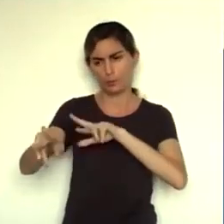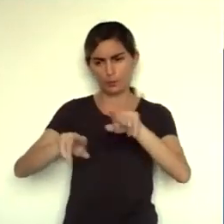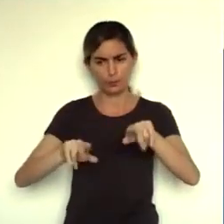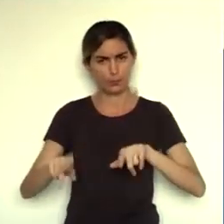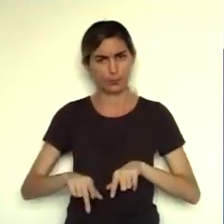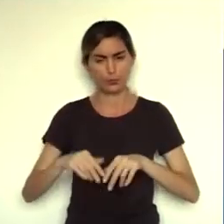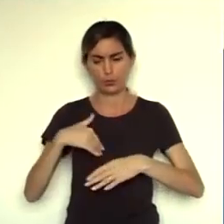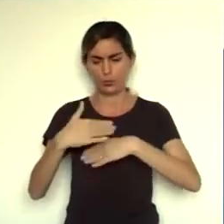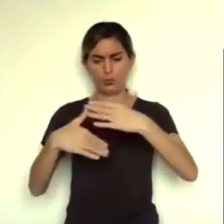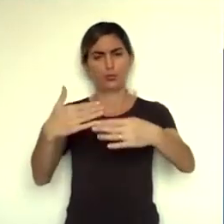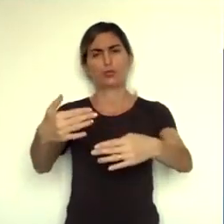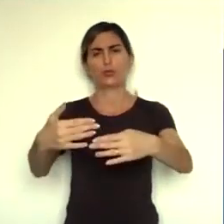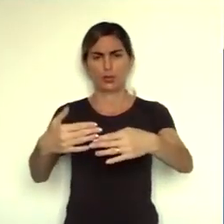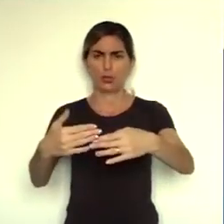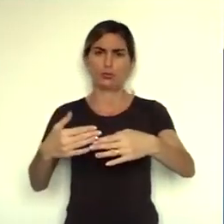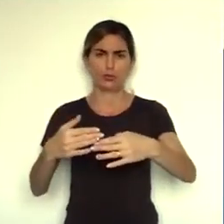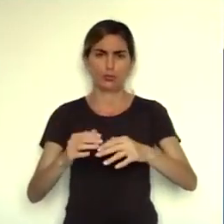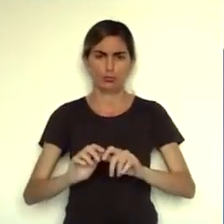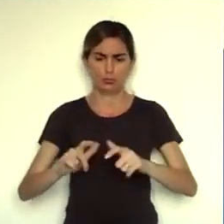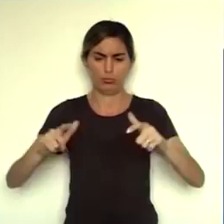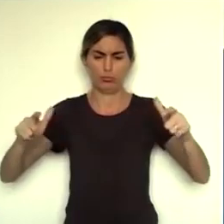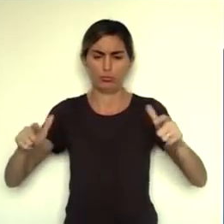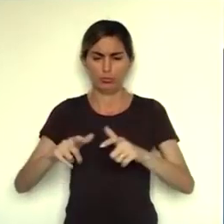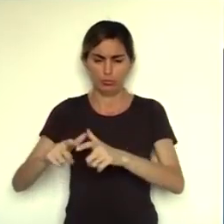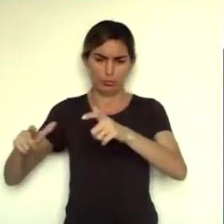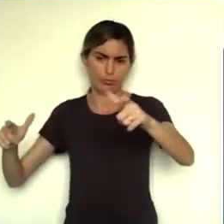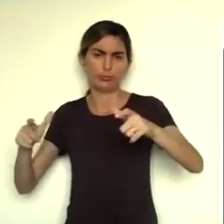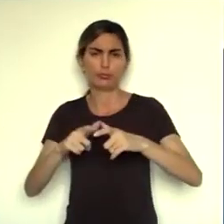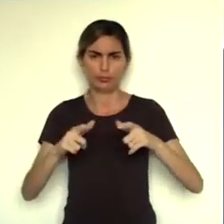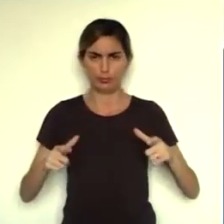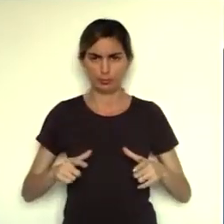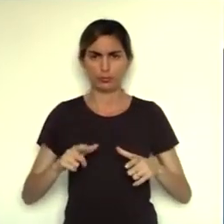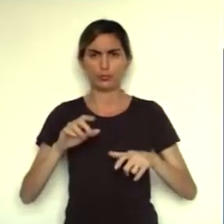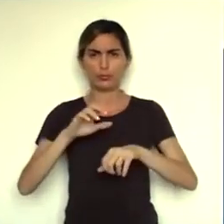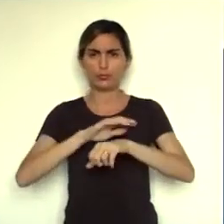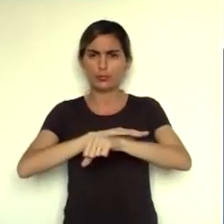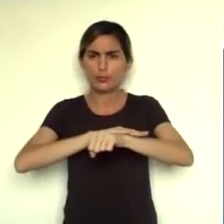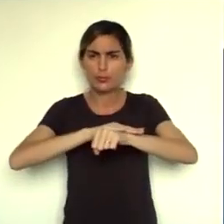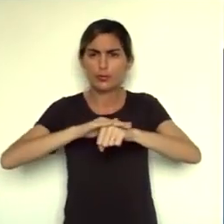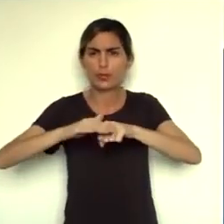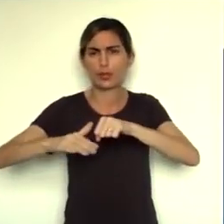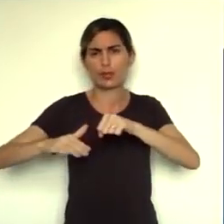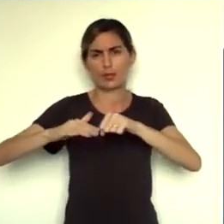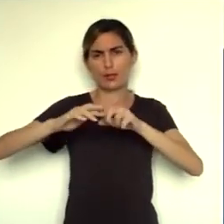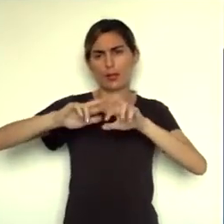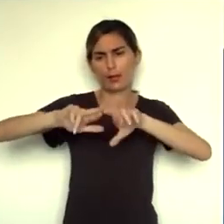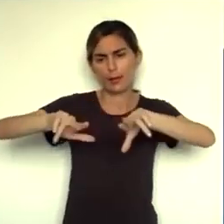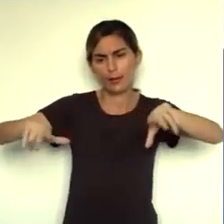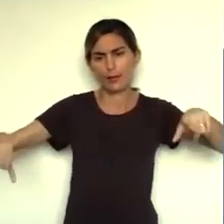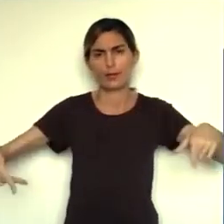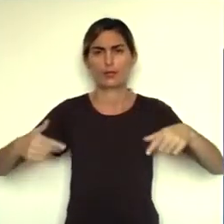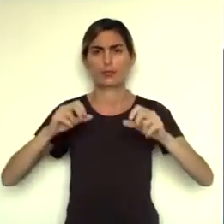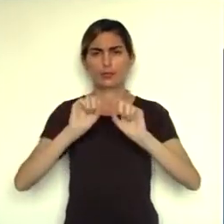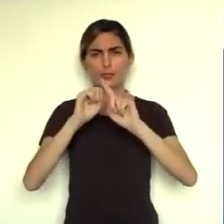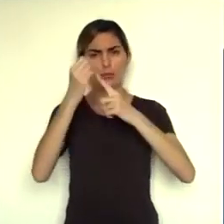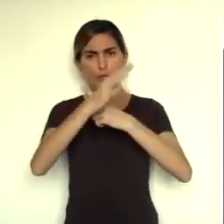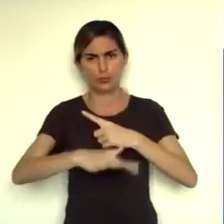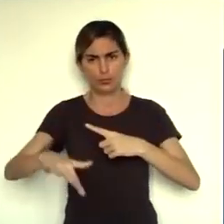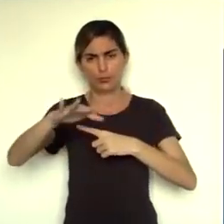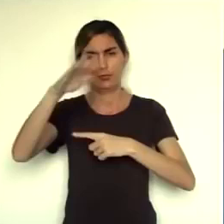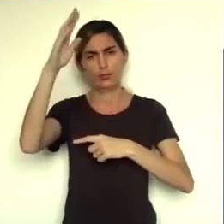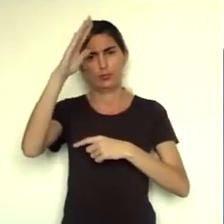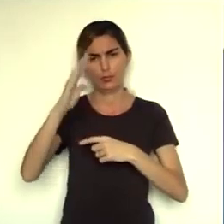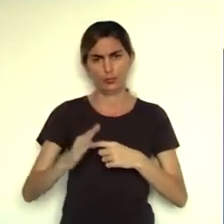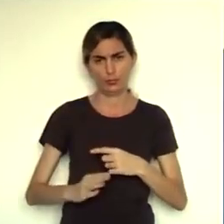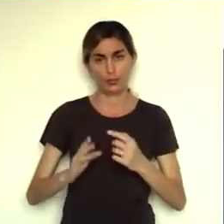populacional, advindos do processo de formação e configuração étnica social do Brasil.